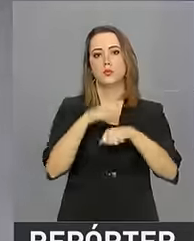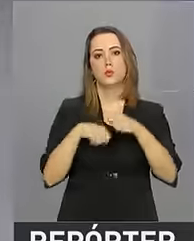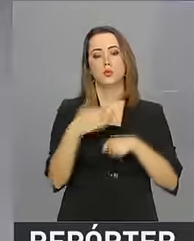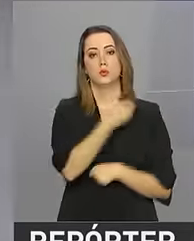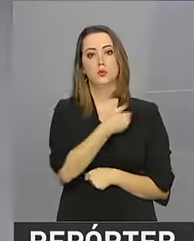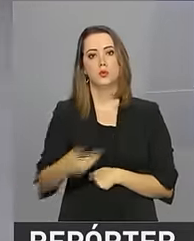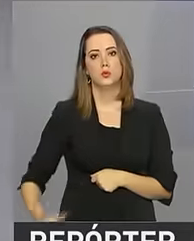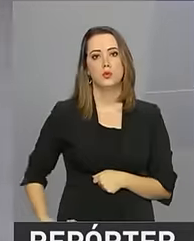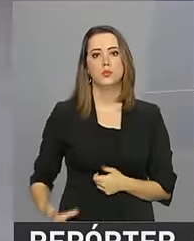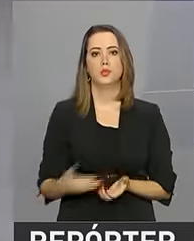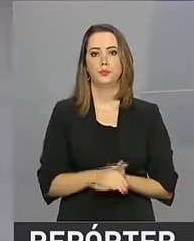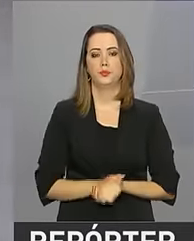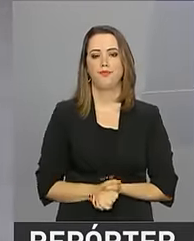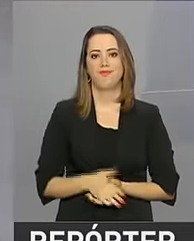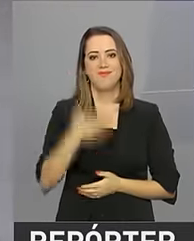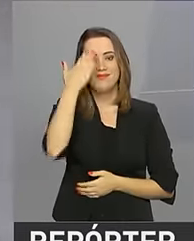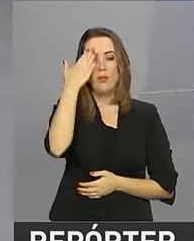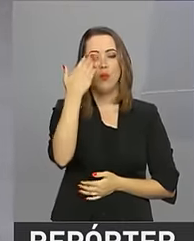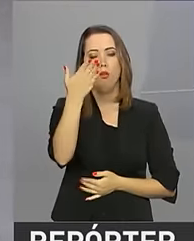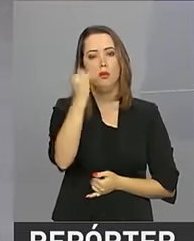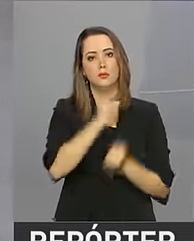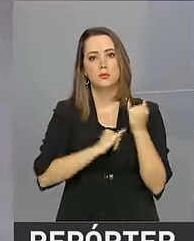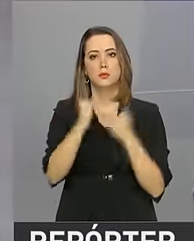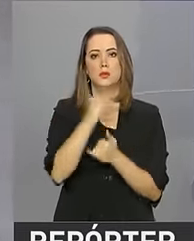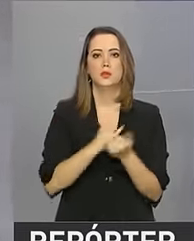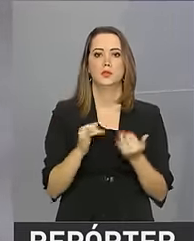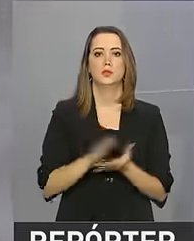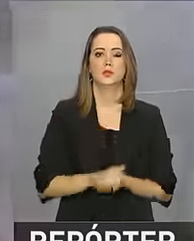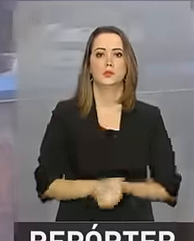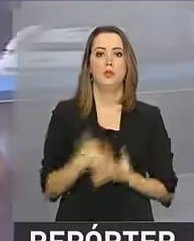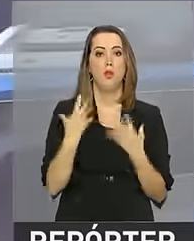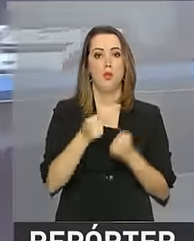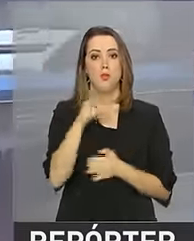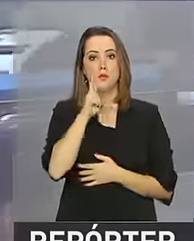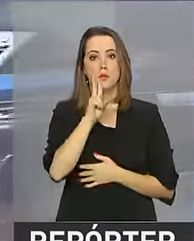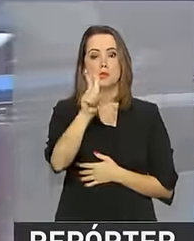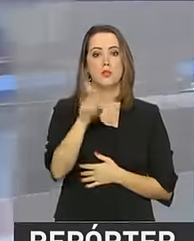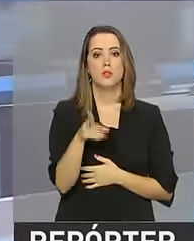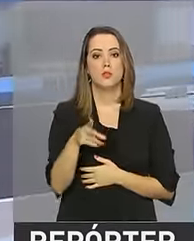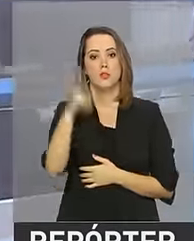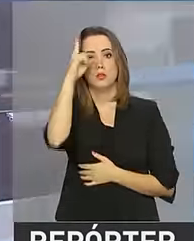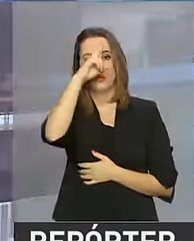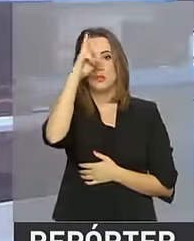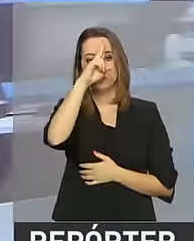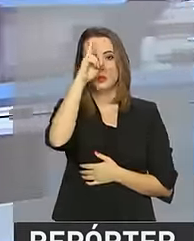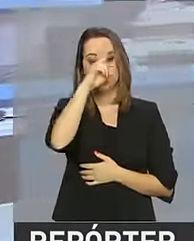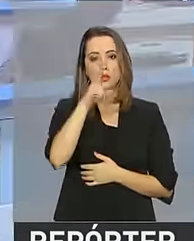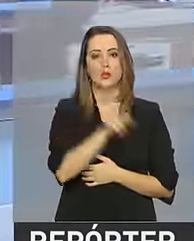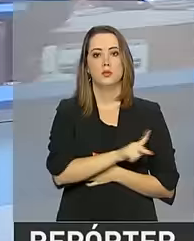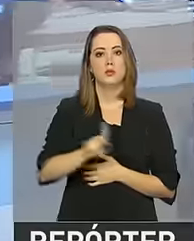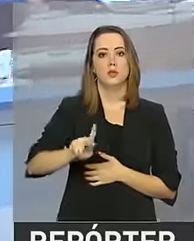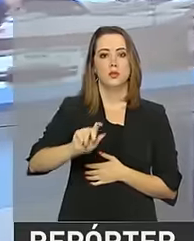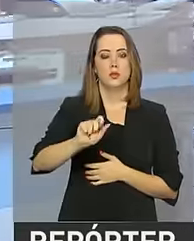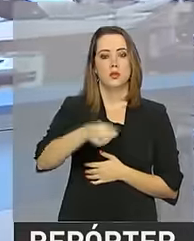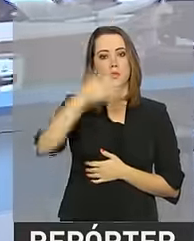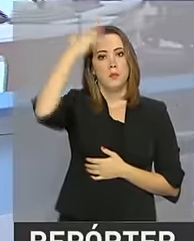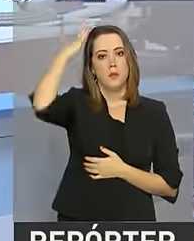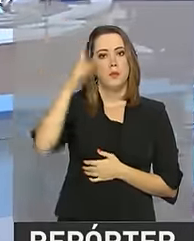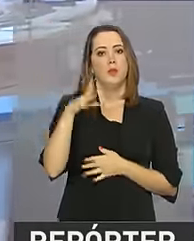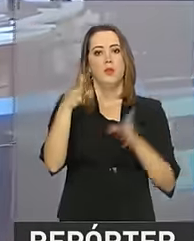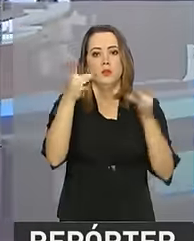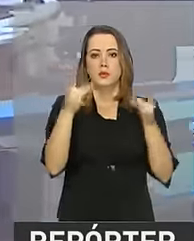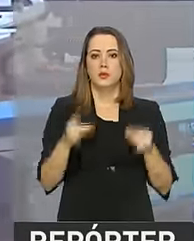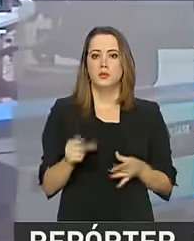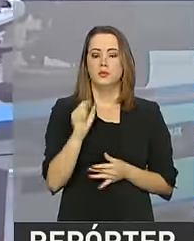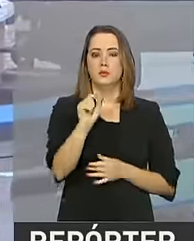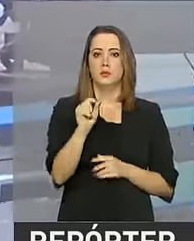no estúdio, Leandro. Obrigado, Paulo, pelas suas informações e vamos ver agora um pouco da história de Michel Temer e as principais ações